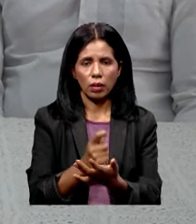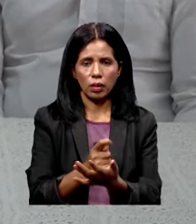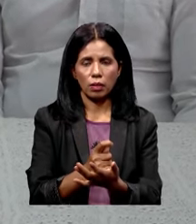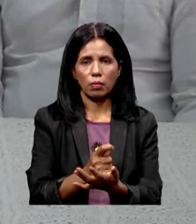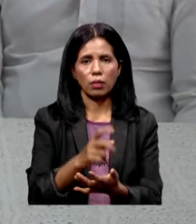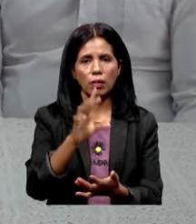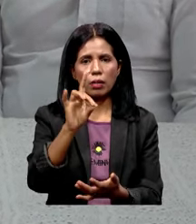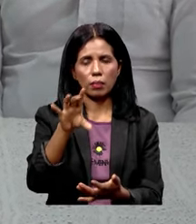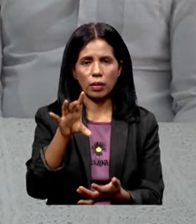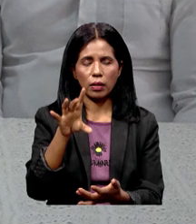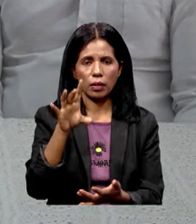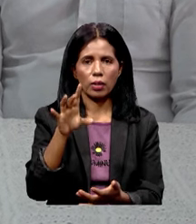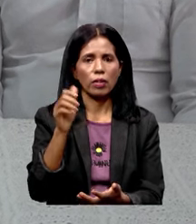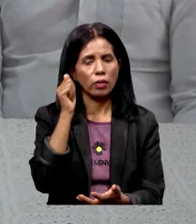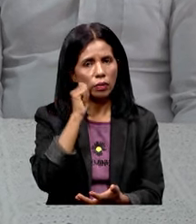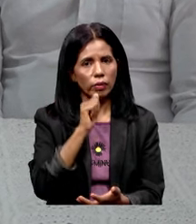2.871 feto